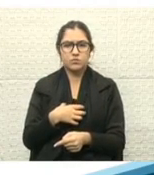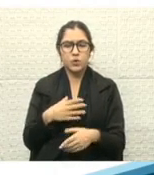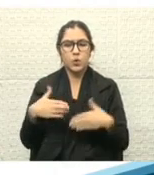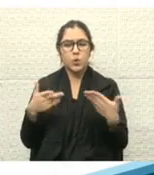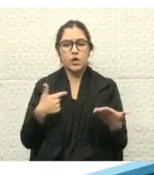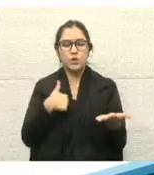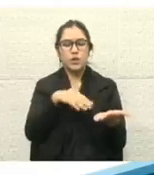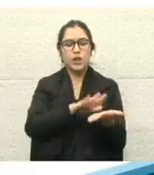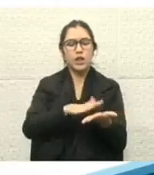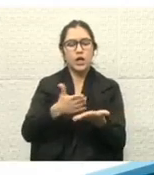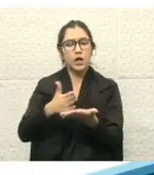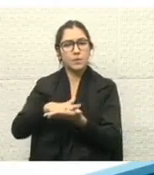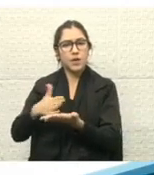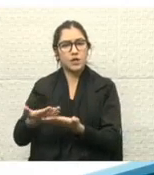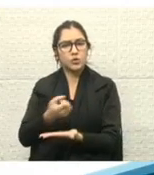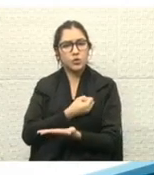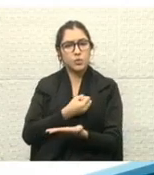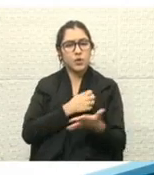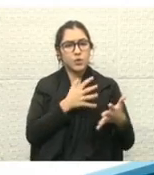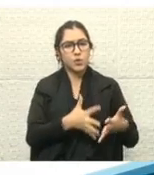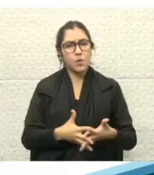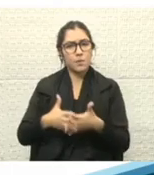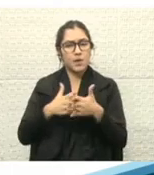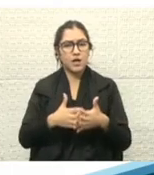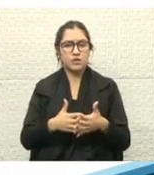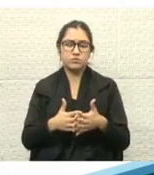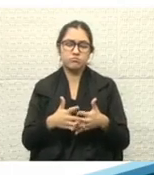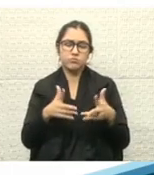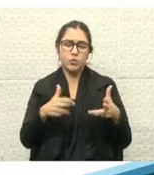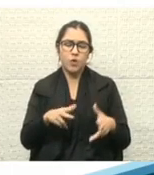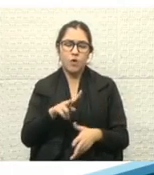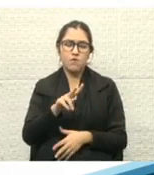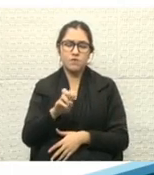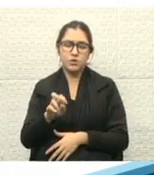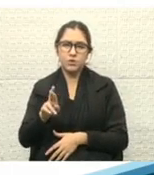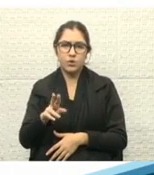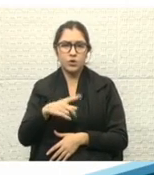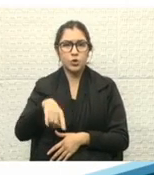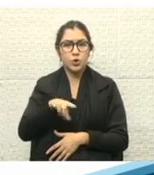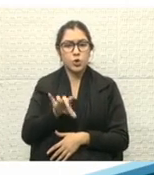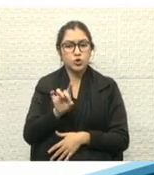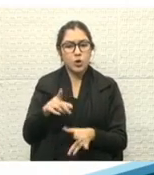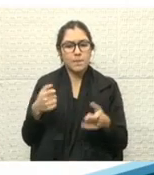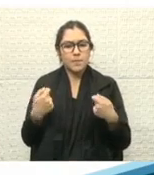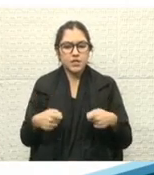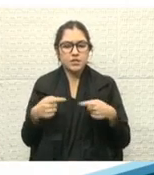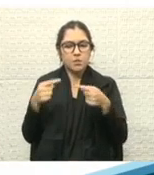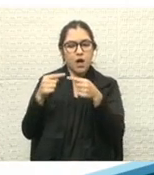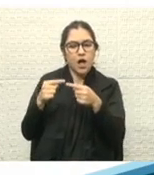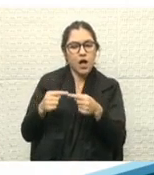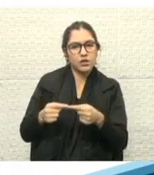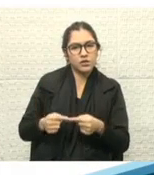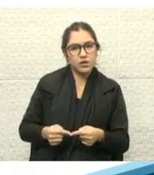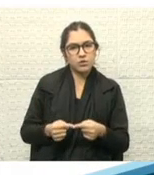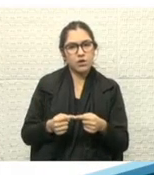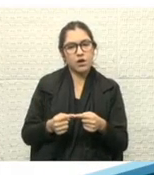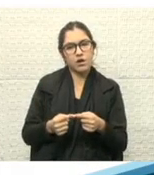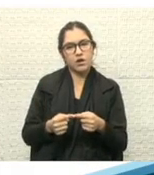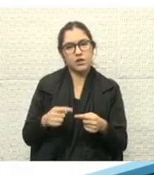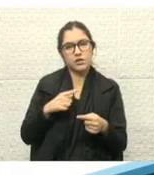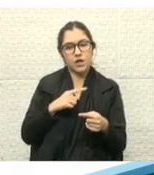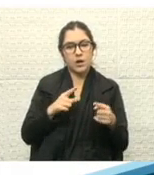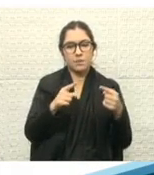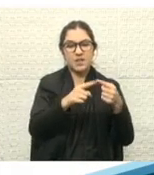quando eu interpreto o número complexo como um vetor. Nós só precisamos adequar a essa questão